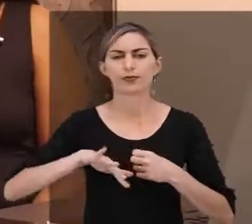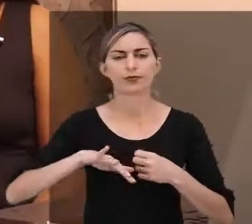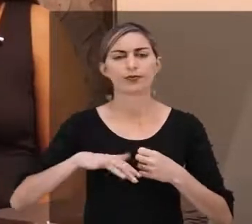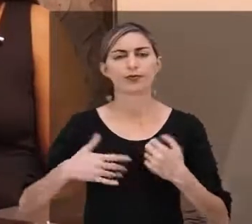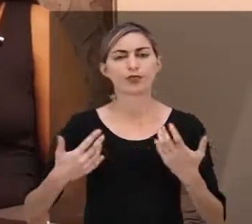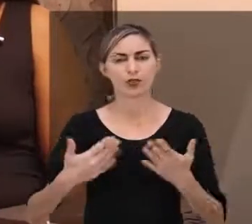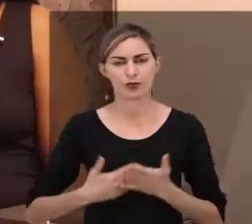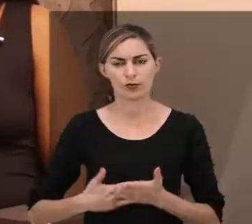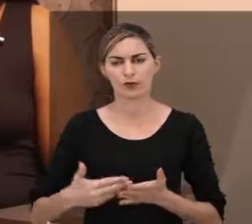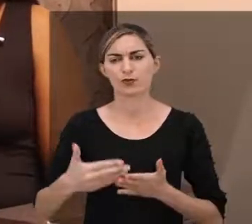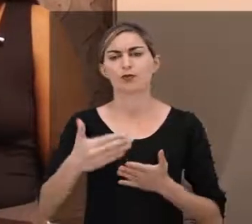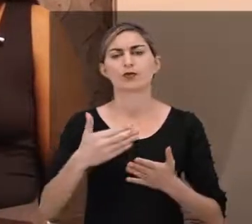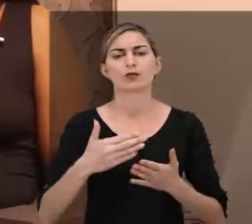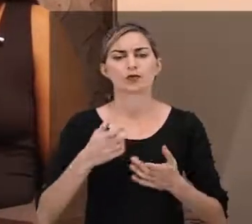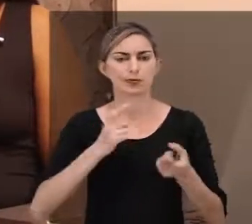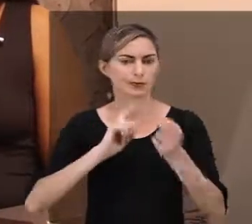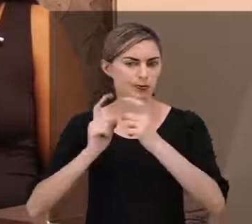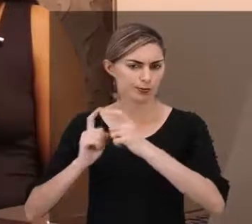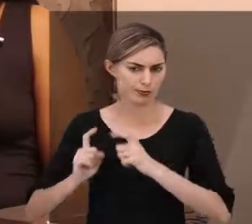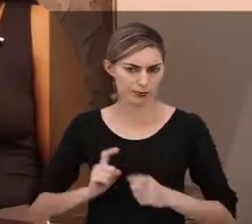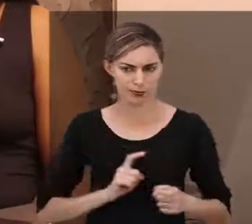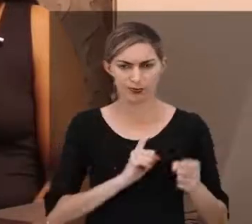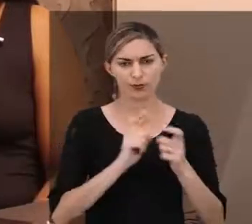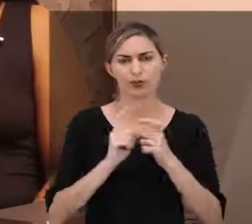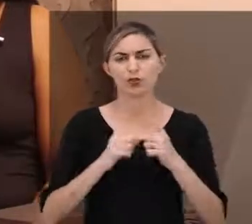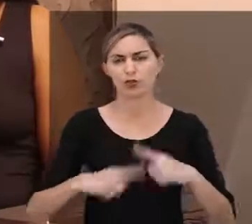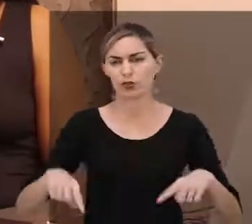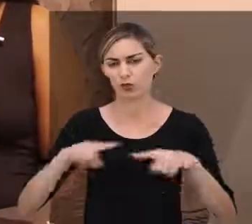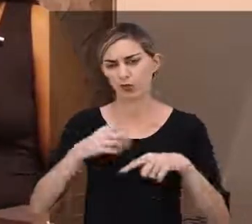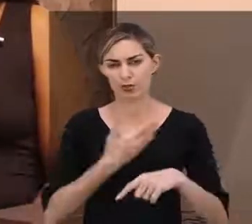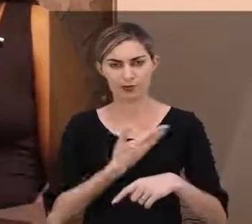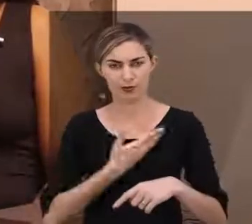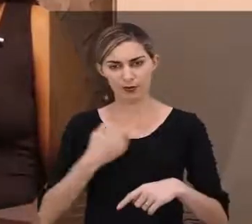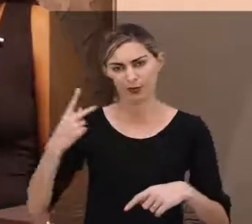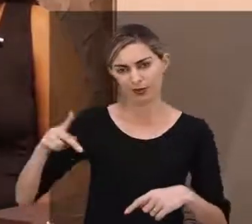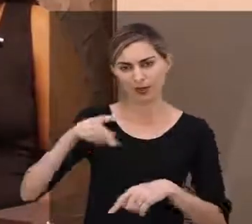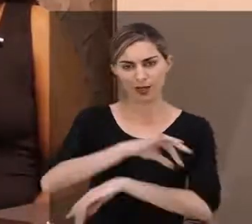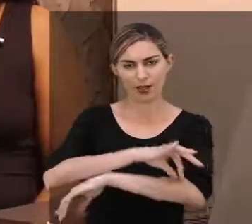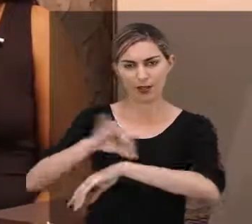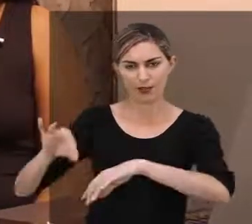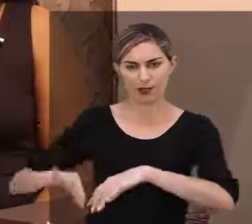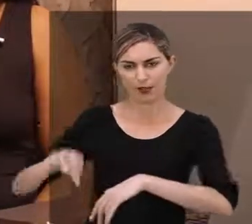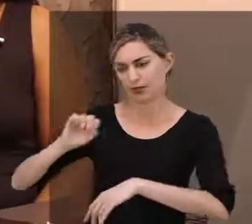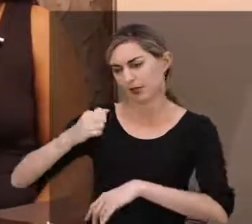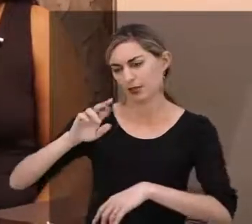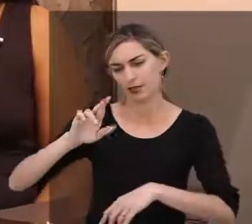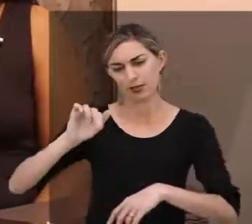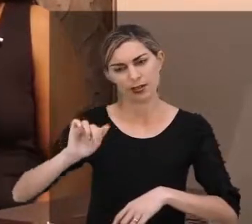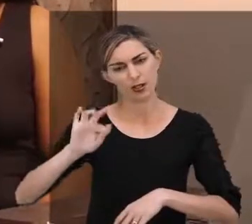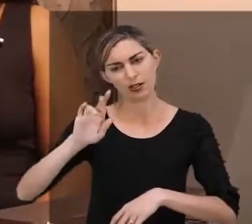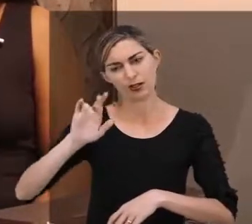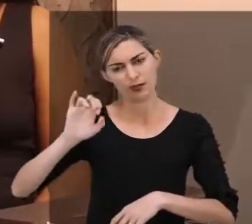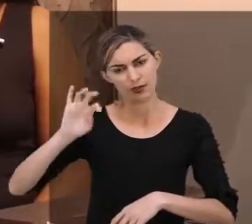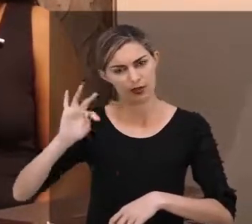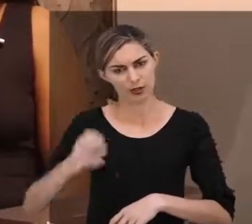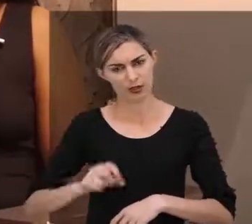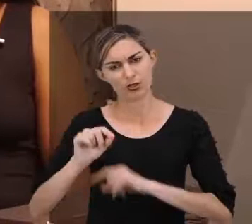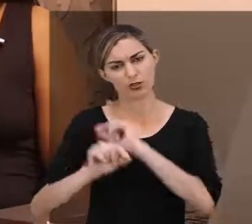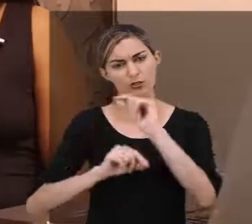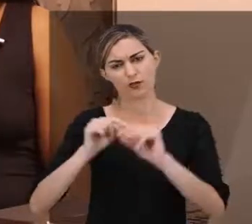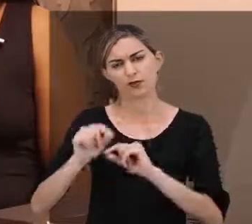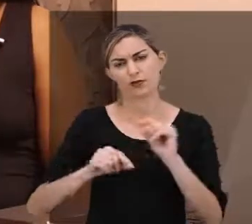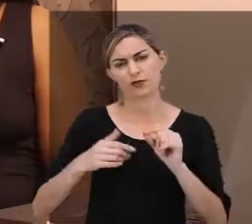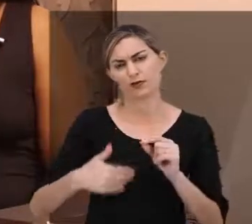vamos discutir essa questão com a nossa amiga que é a arquiteta Sara Freitas, né, que